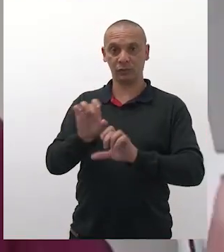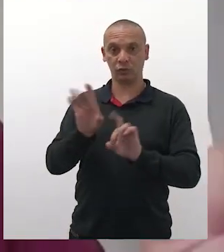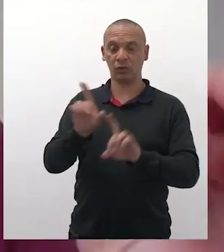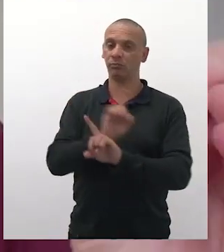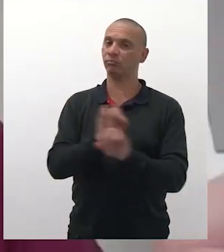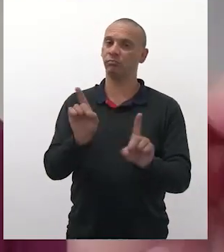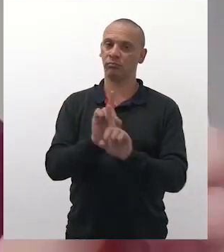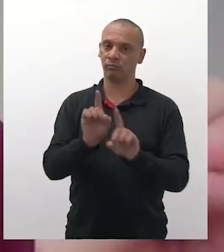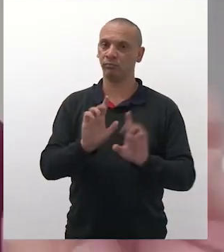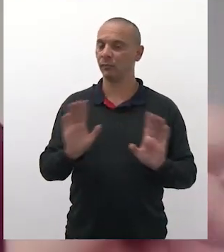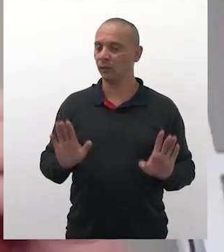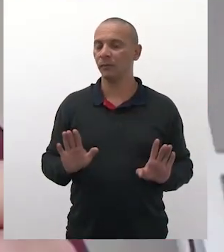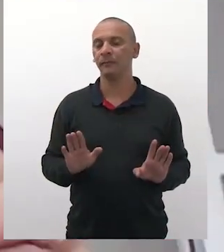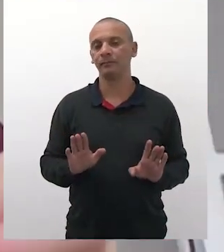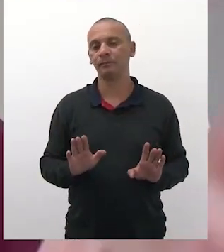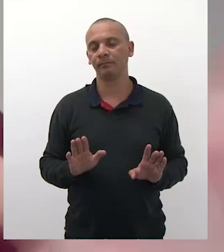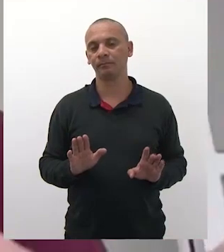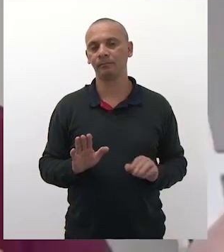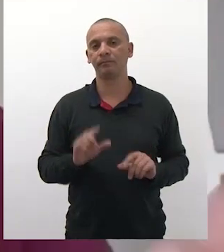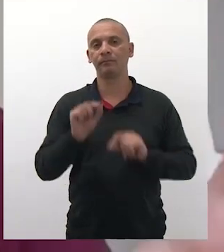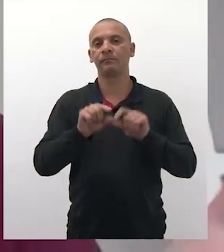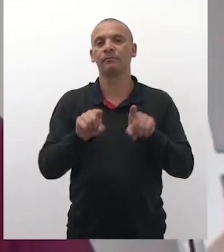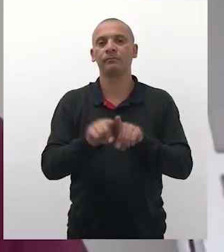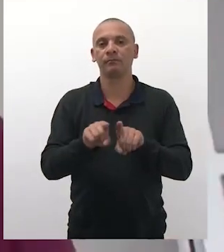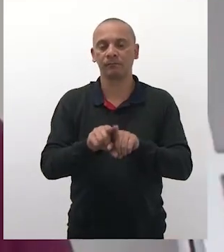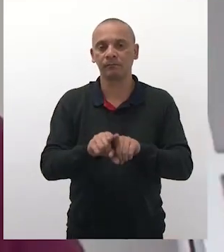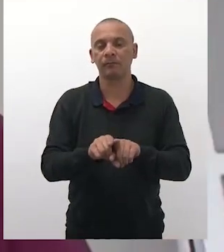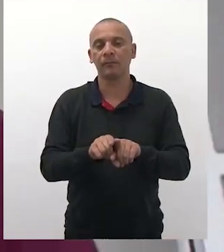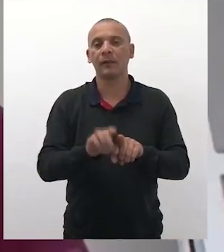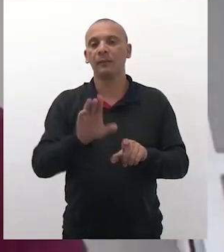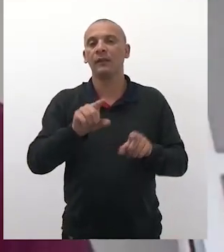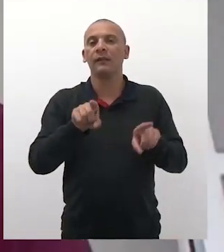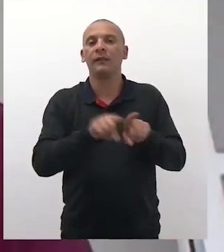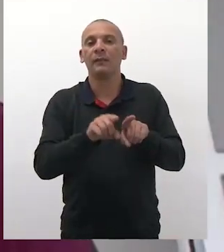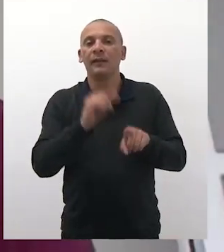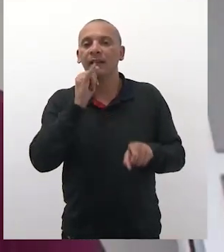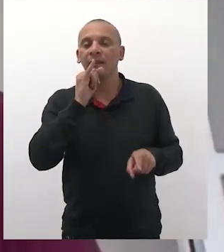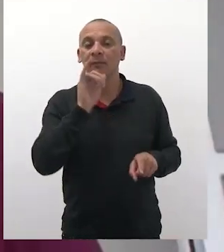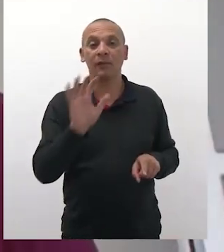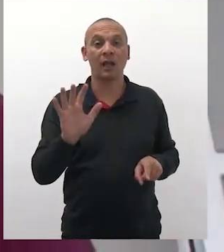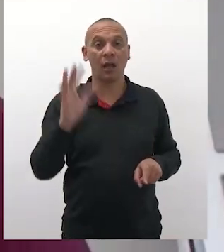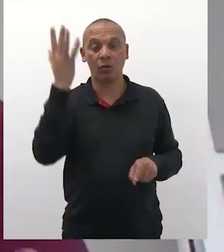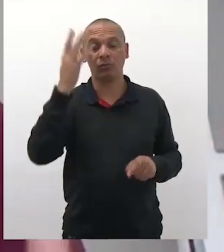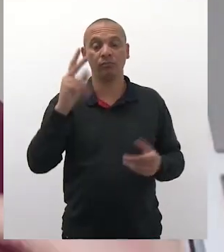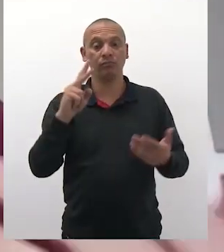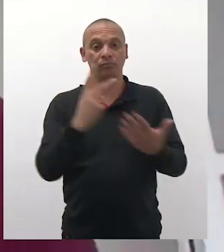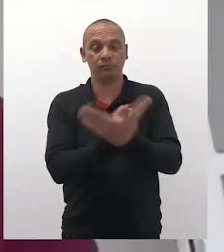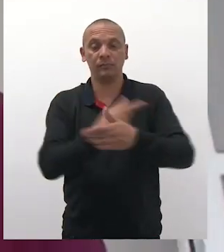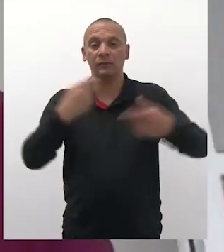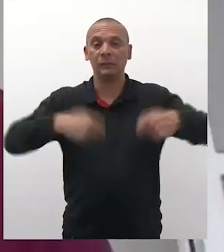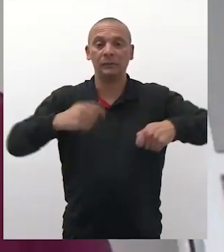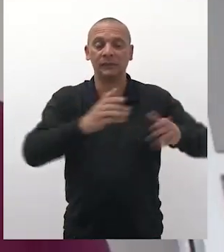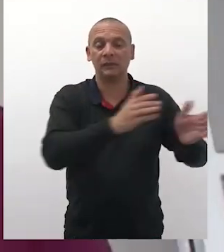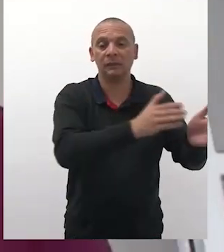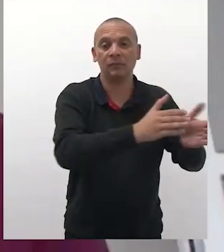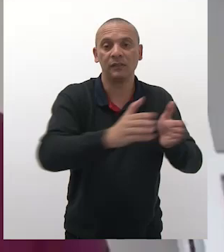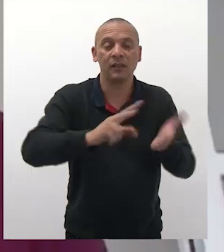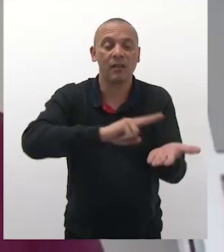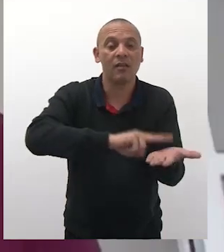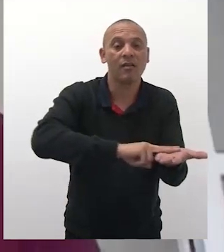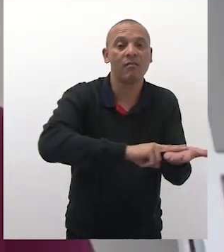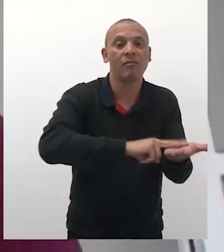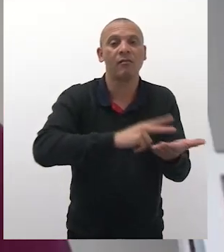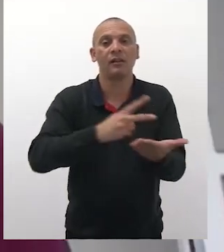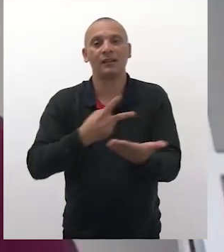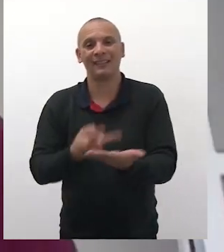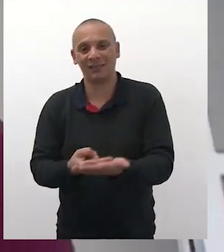passar do oral para o escrito, nem a textualização, mas alguns defendem um processo como que é a tradução